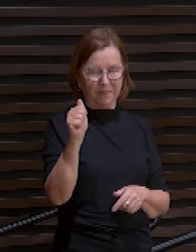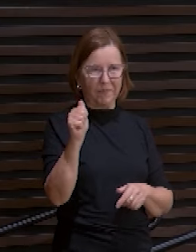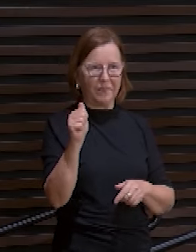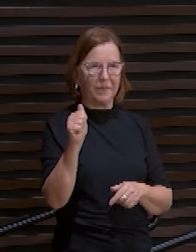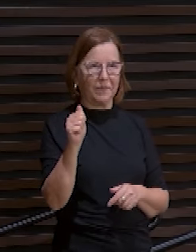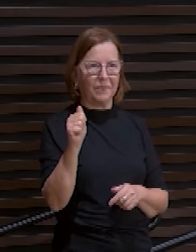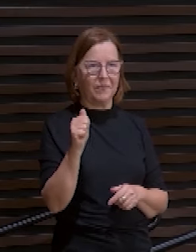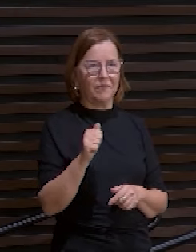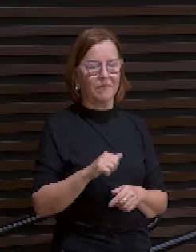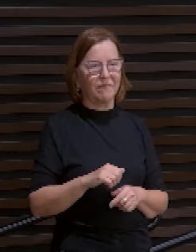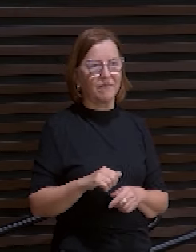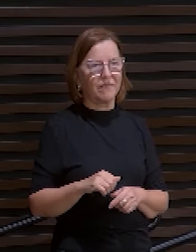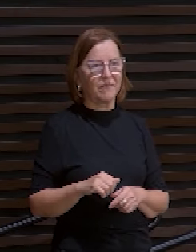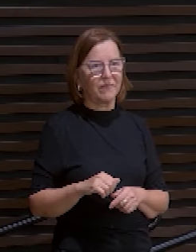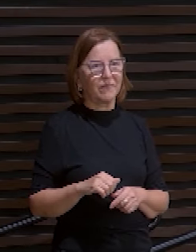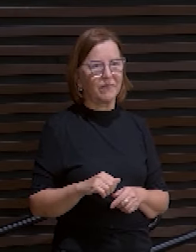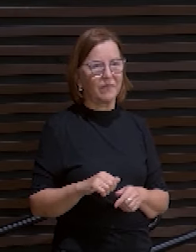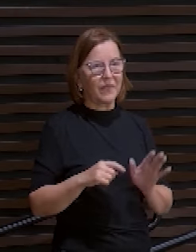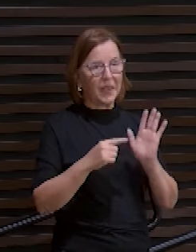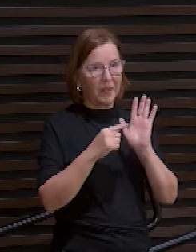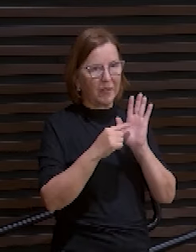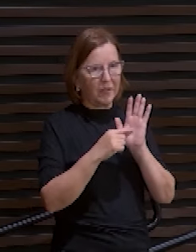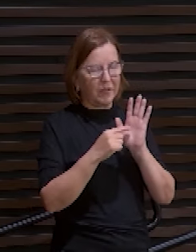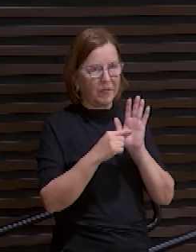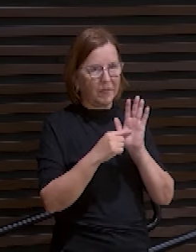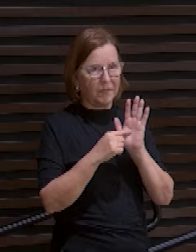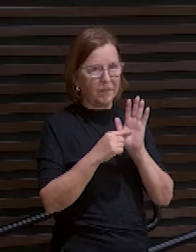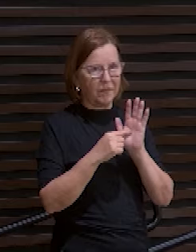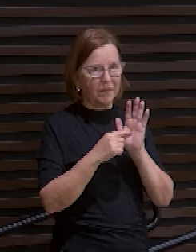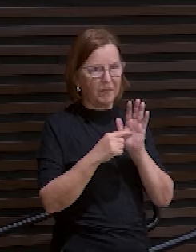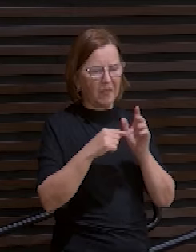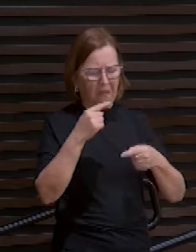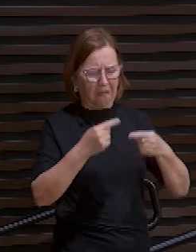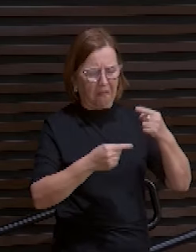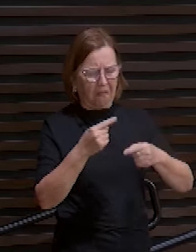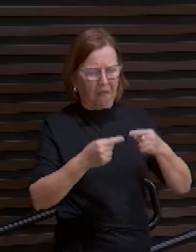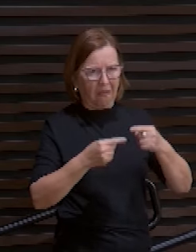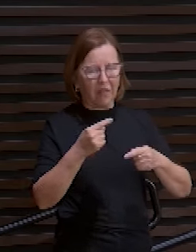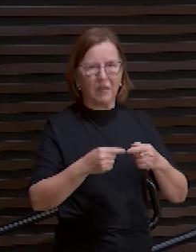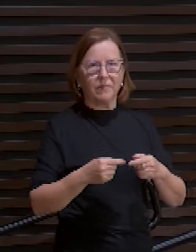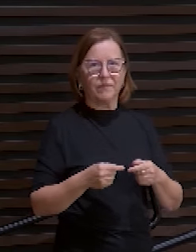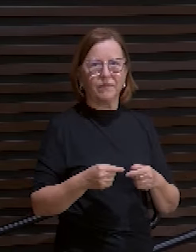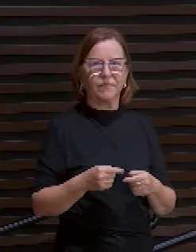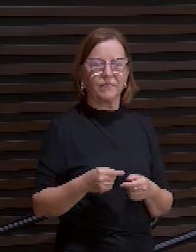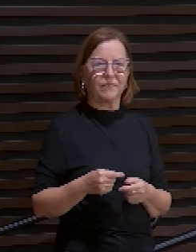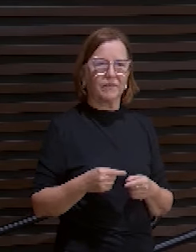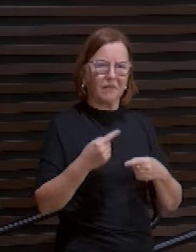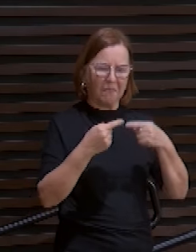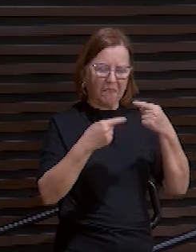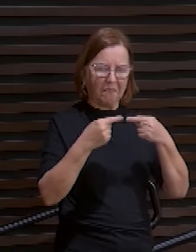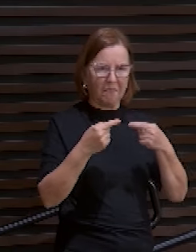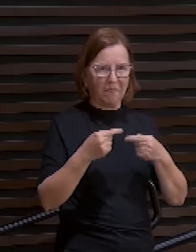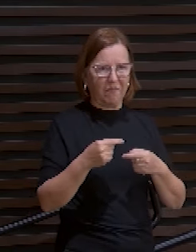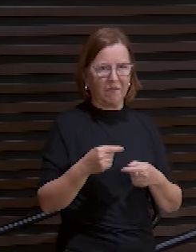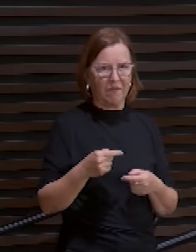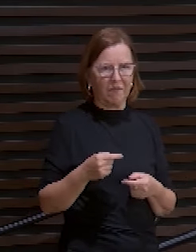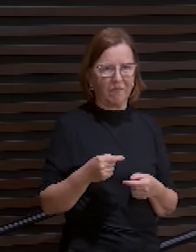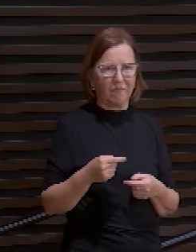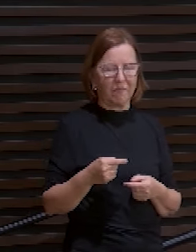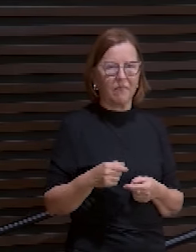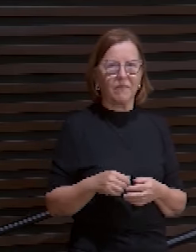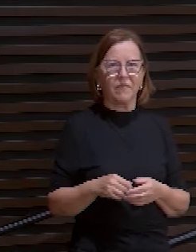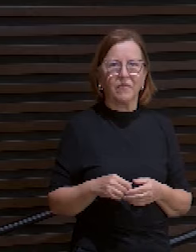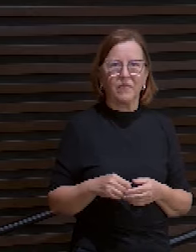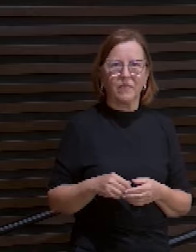porfias ela representa contendas de palavras discussões disputa